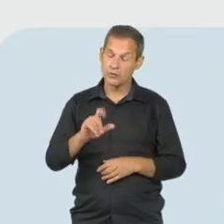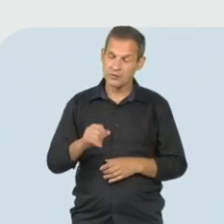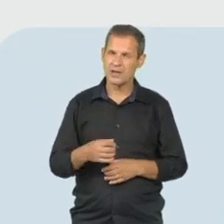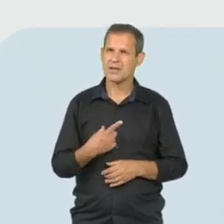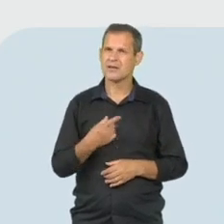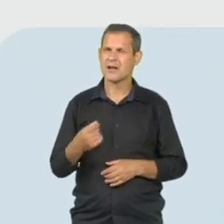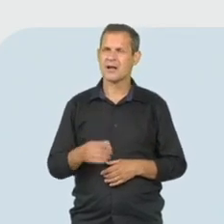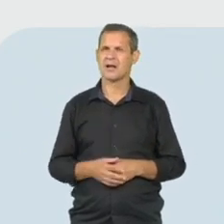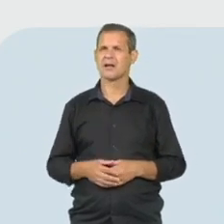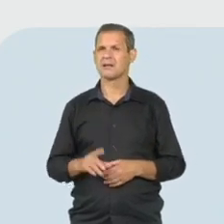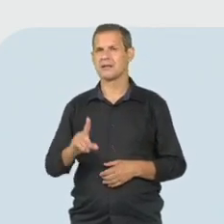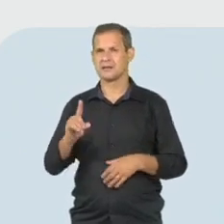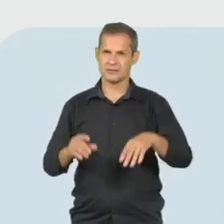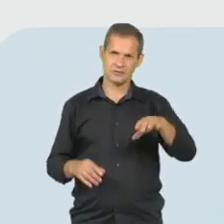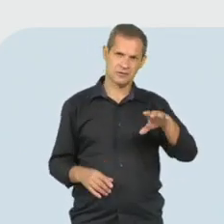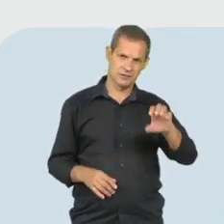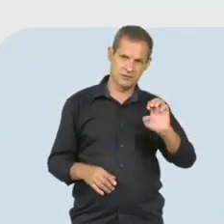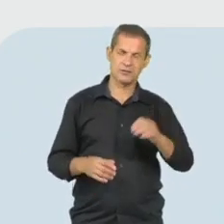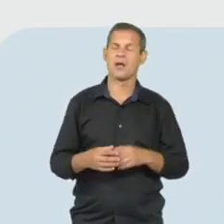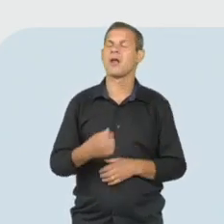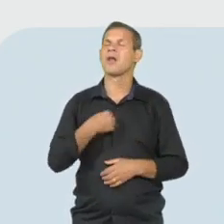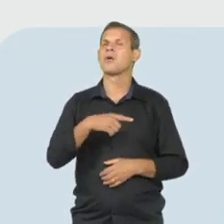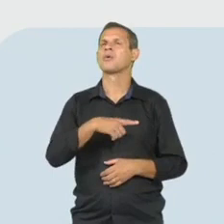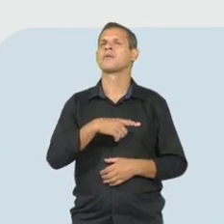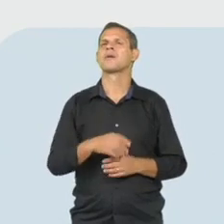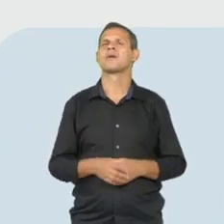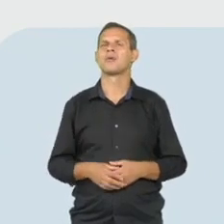cada lado aqui, nos cantinhos aqui, eu tinha